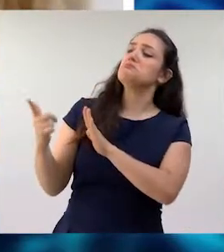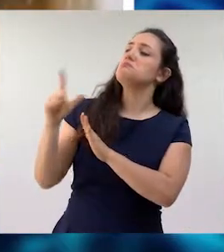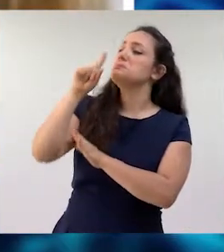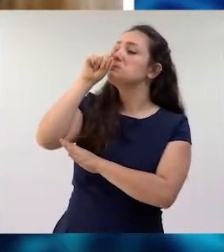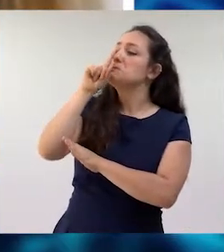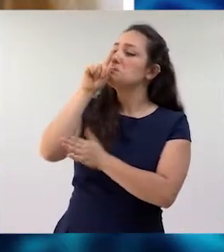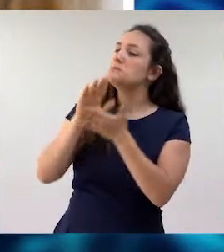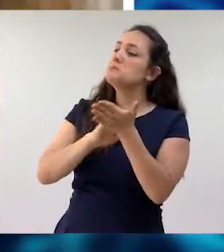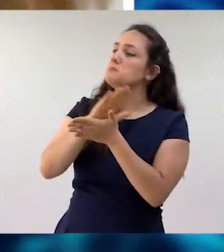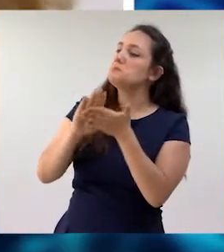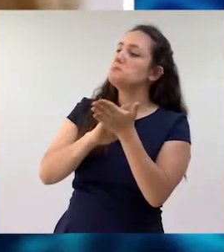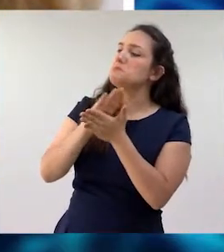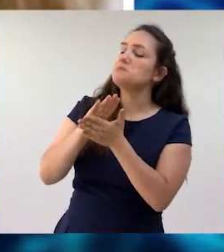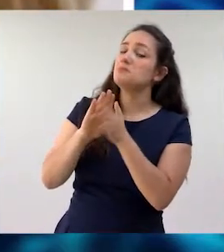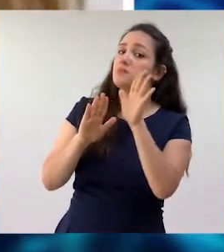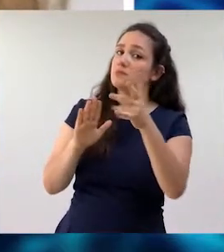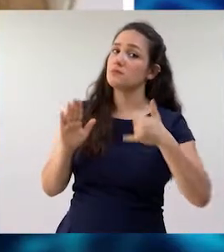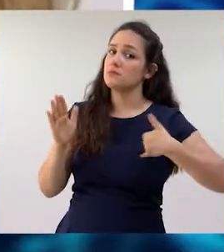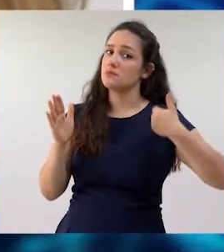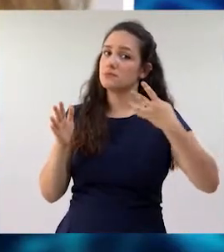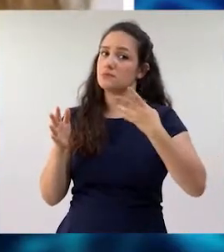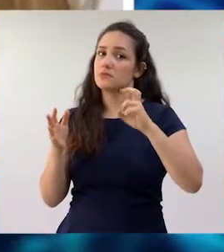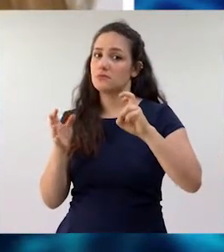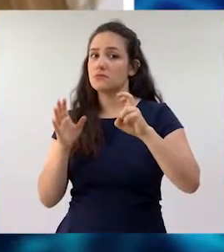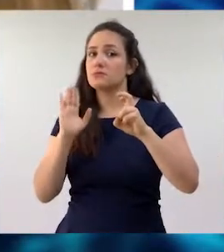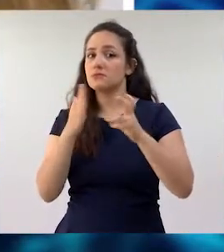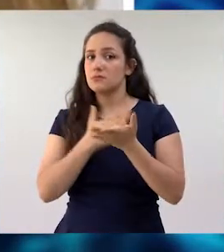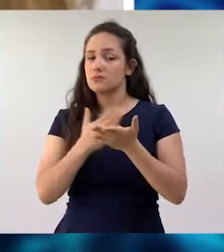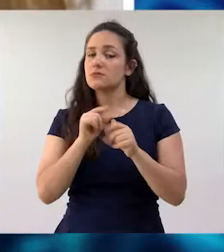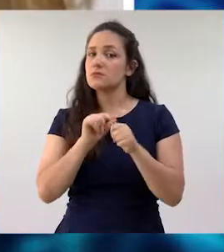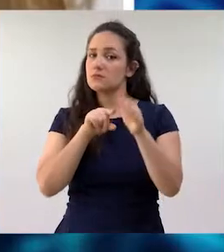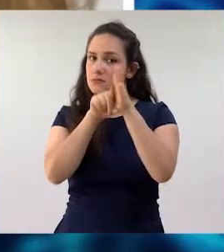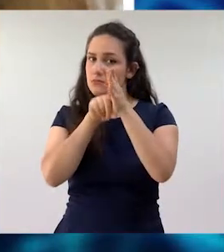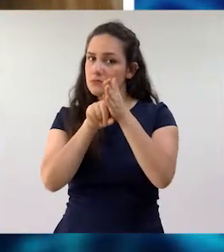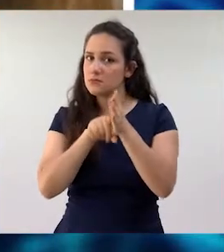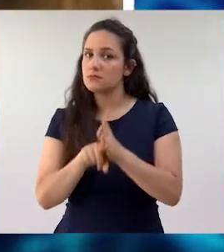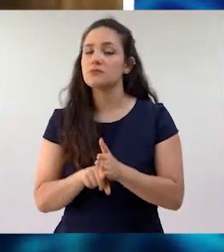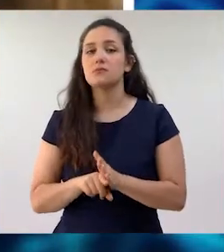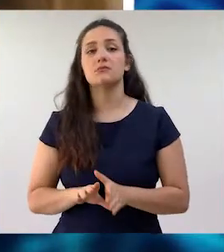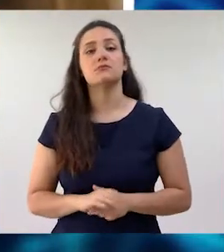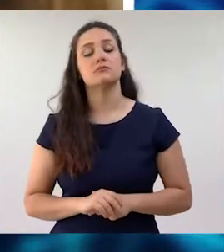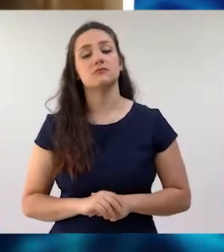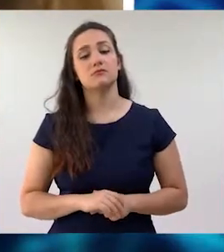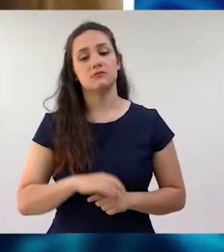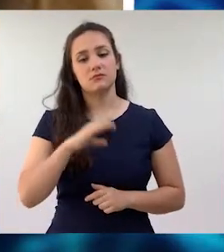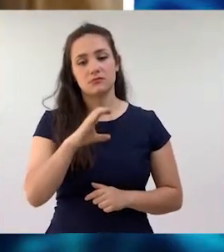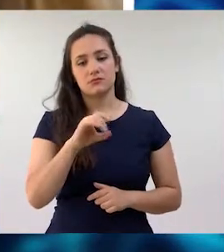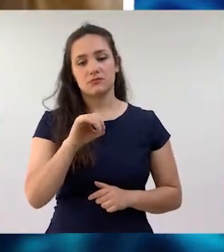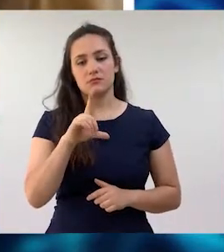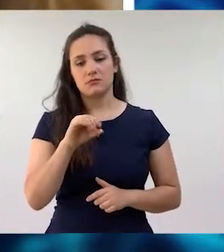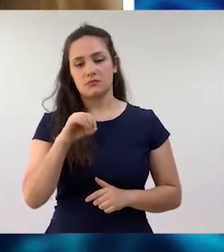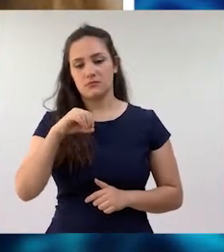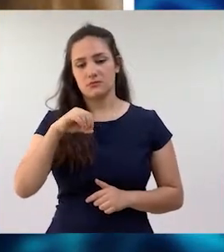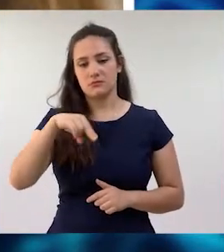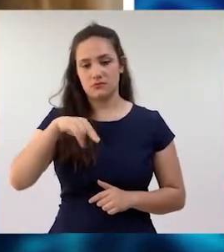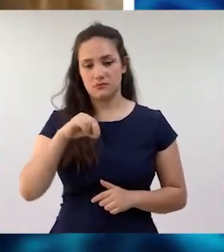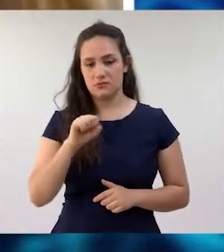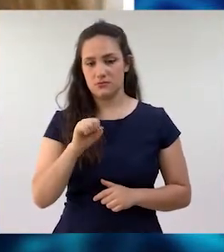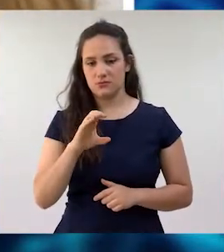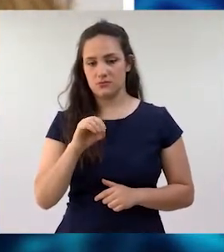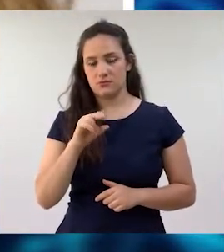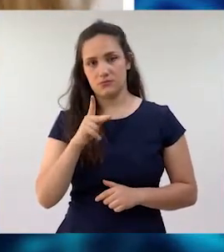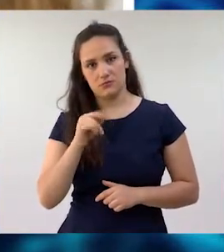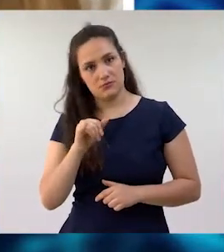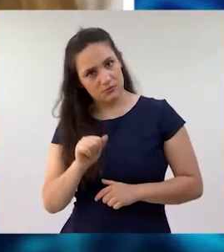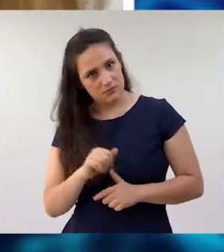O ideal, o mundo ideal, 45 anos. Eu já fiz colonoscopia, tá? Exatamente, eu quero